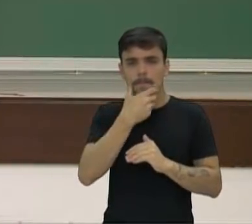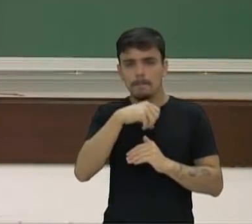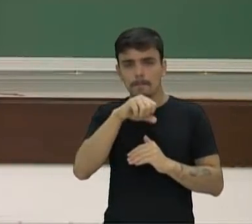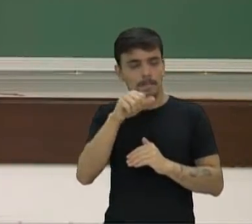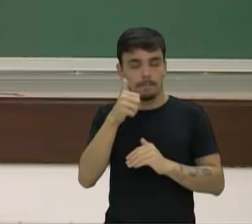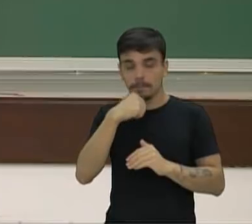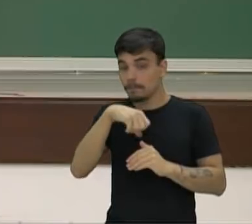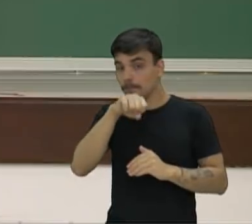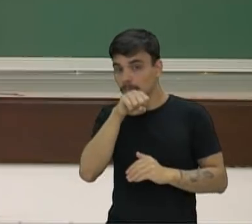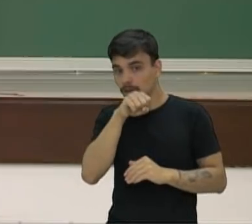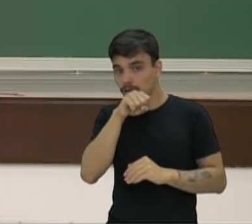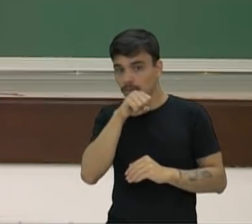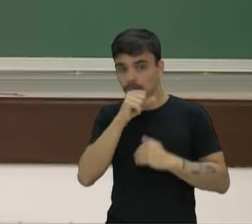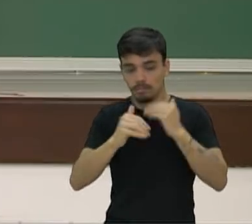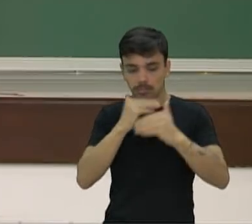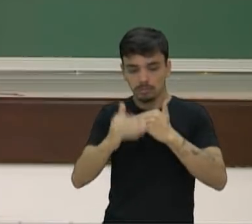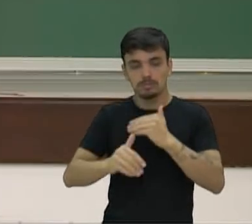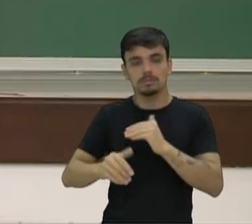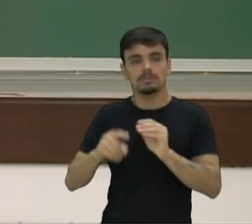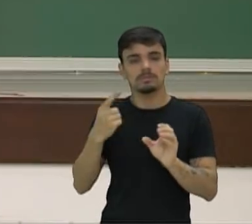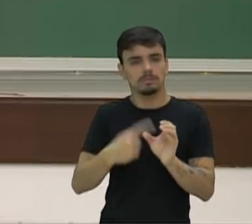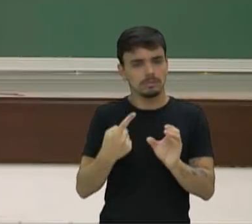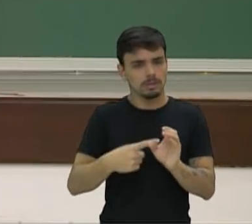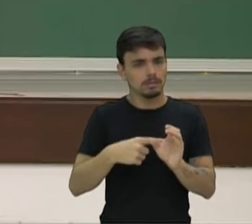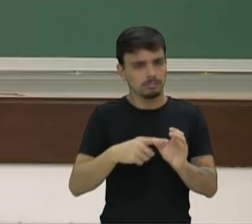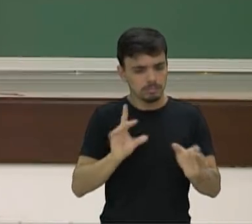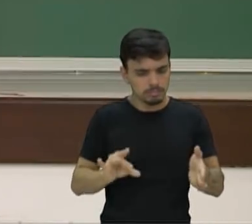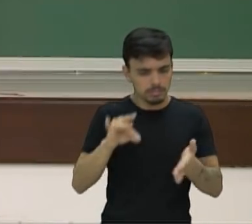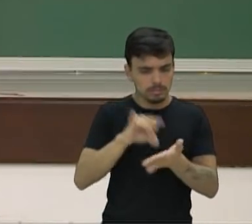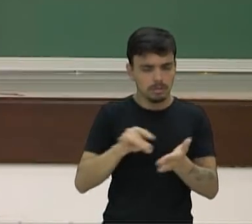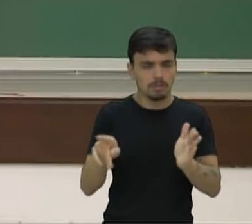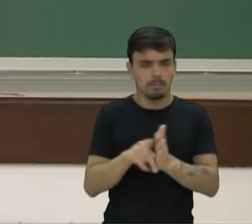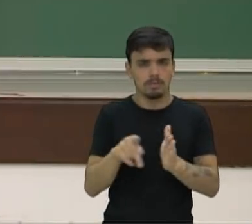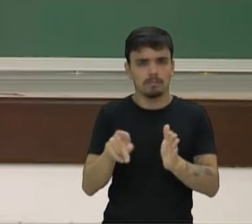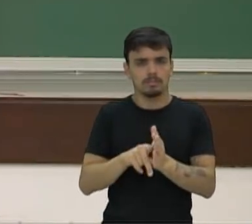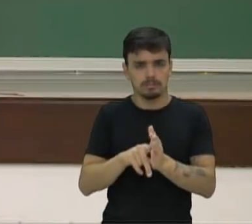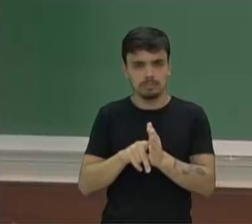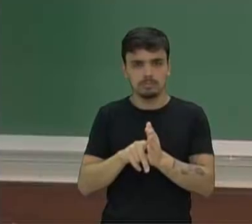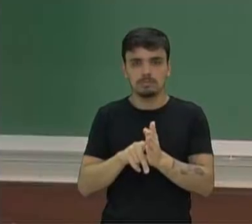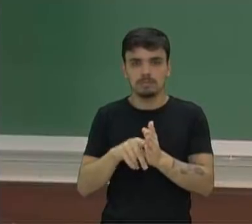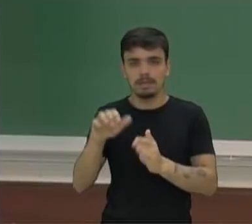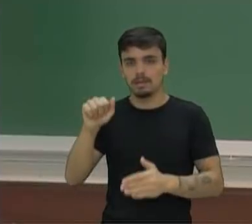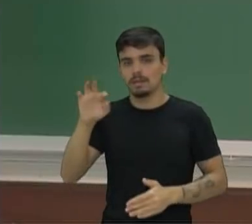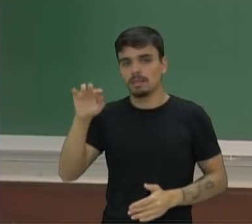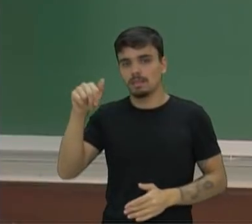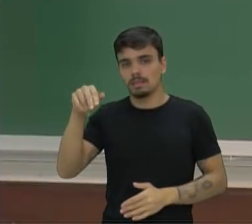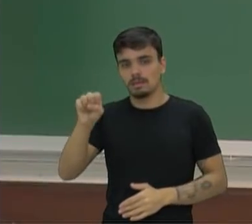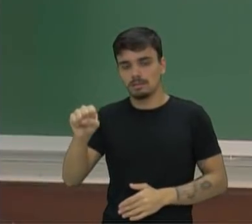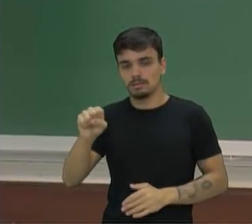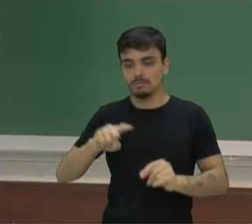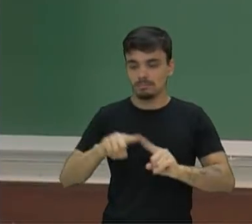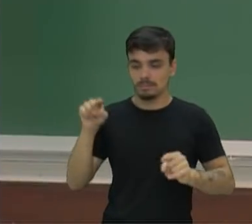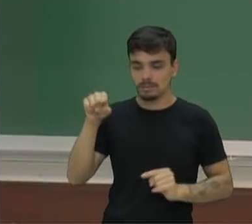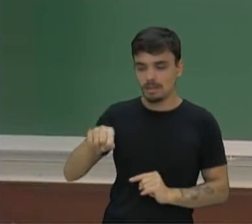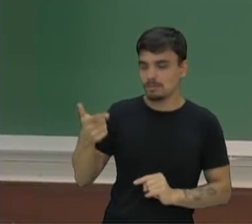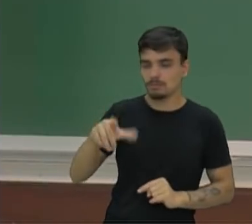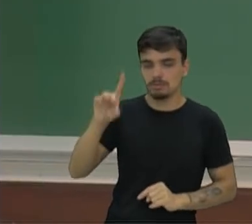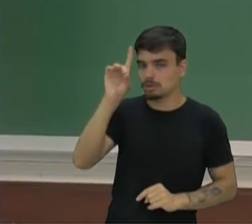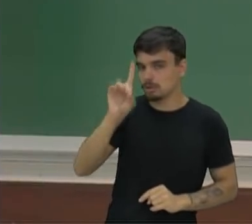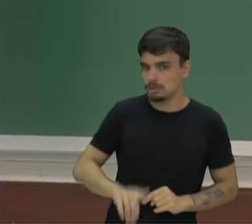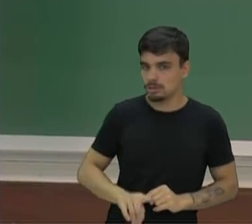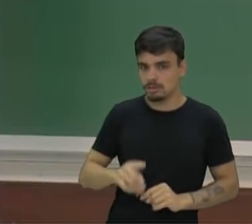produzir os cidadãos legítimos da cidade de Atenas. Mas a ela mesmo não tinha o próprio direito